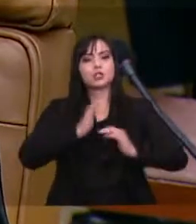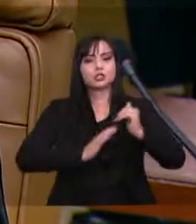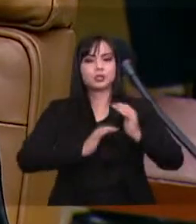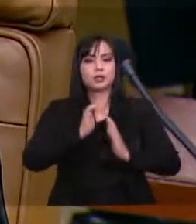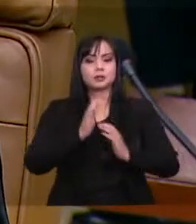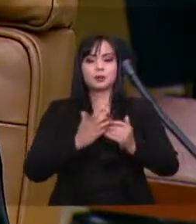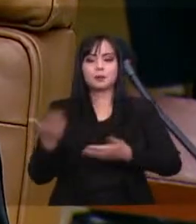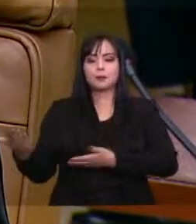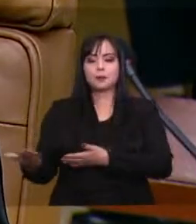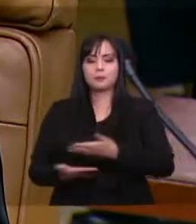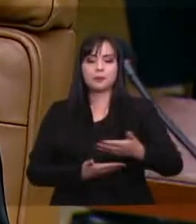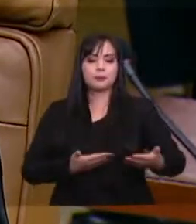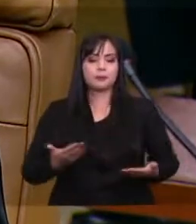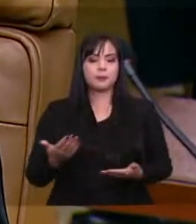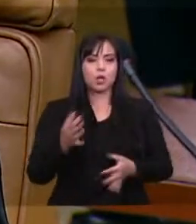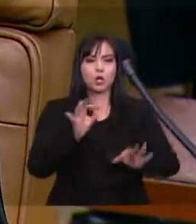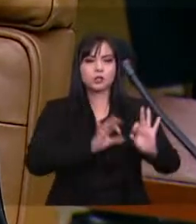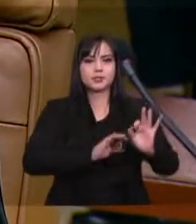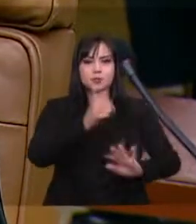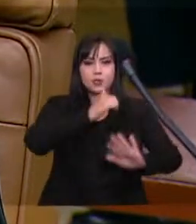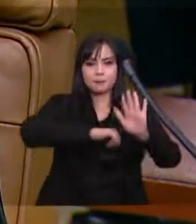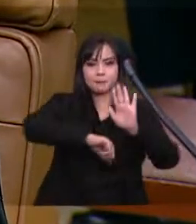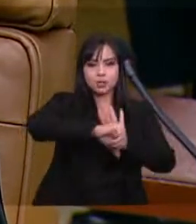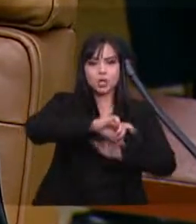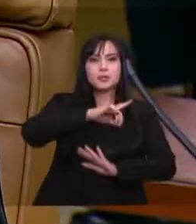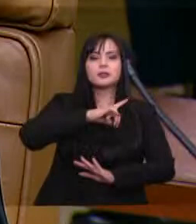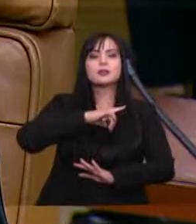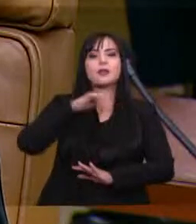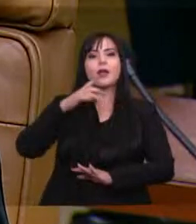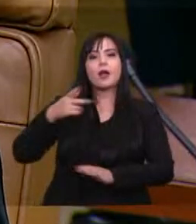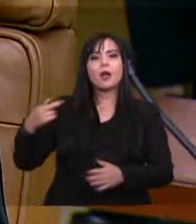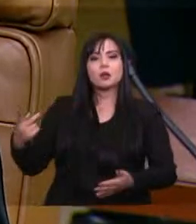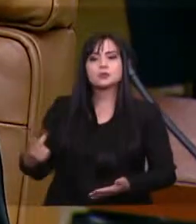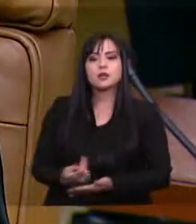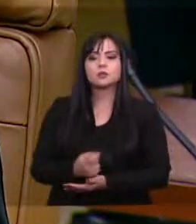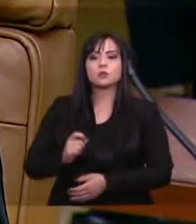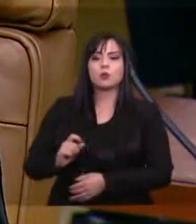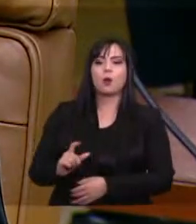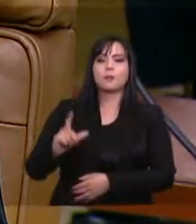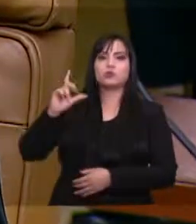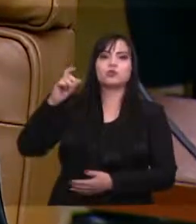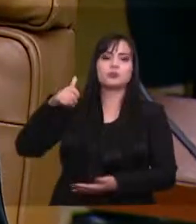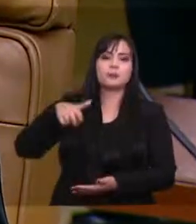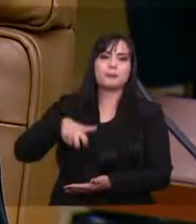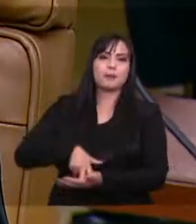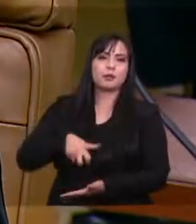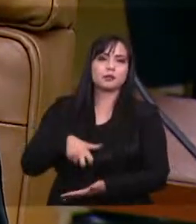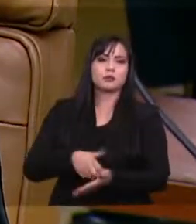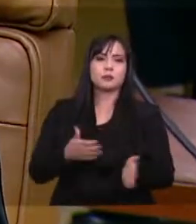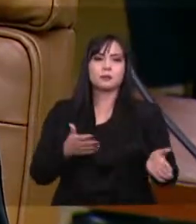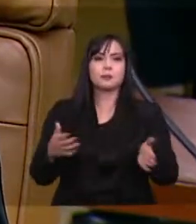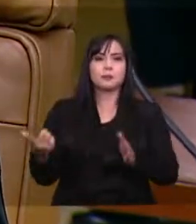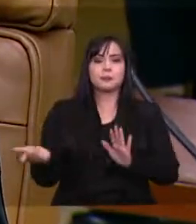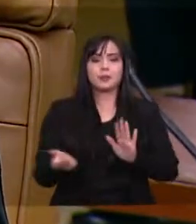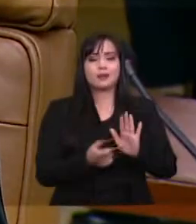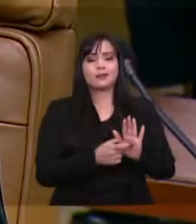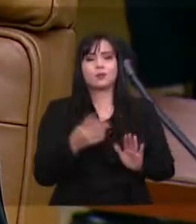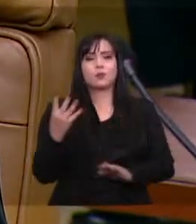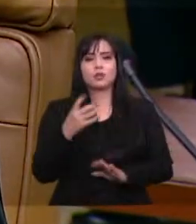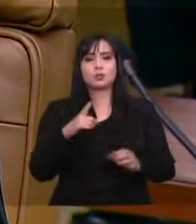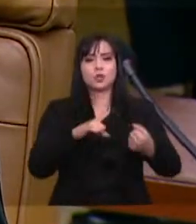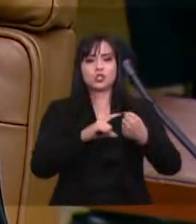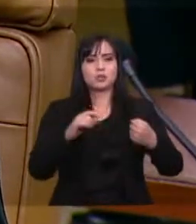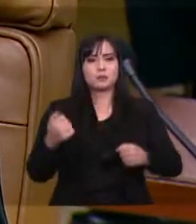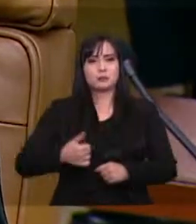por intermédio de organização criminosa tem esse caos especial de aumento de pena prevista no Pará 4º do artigo